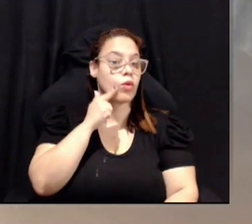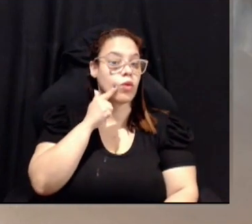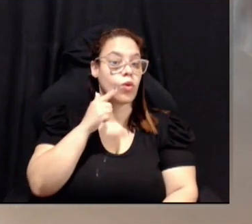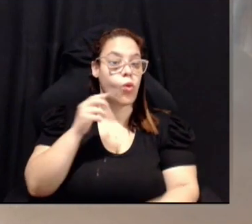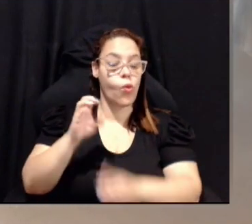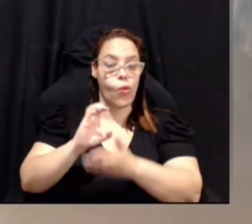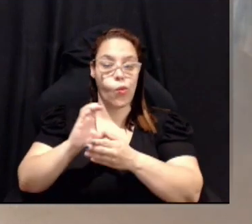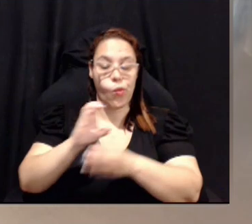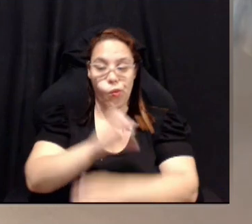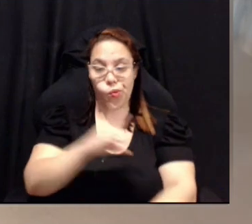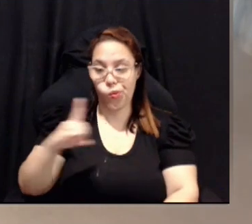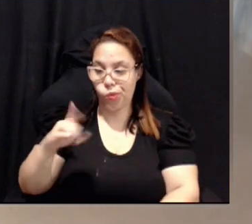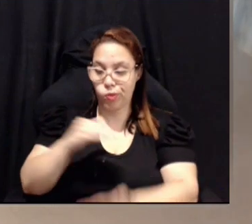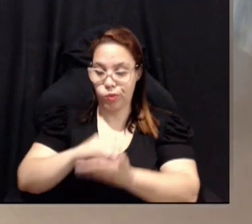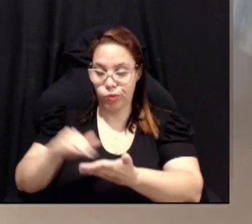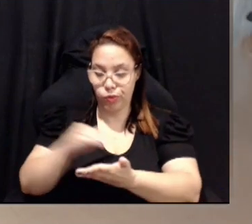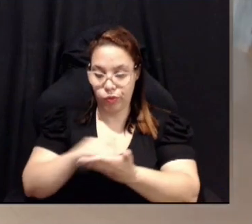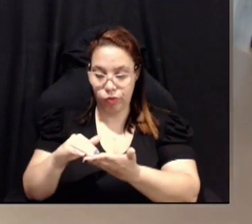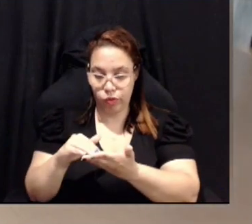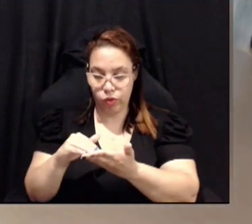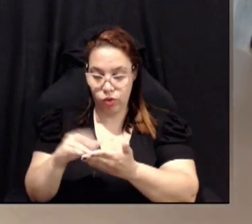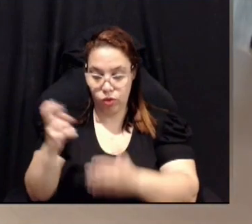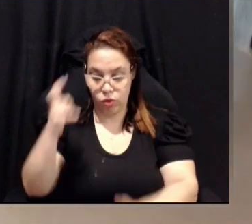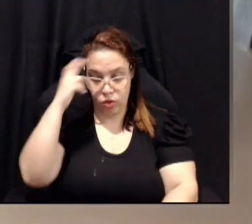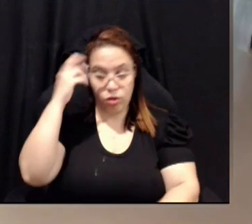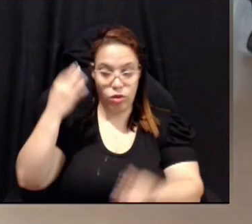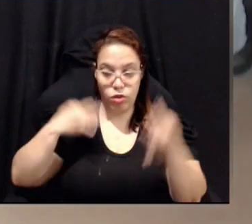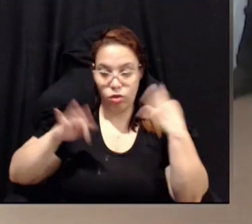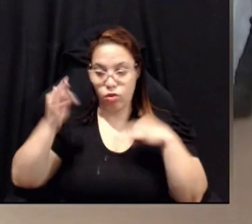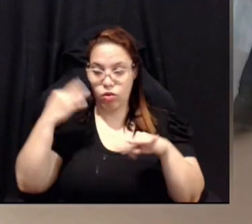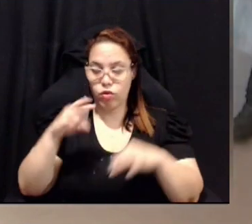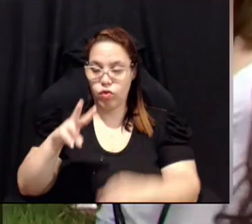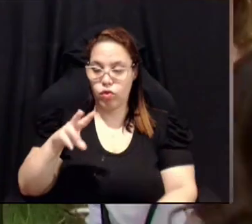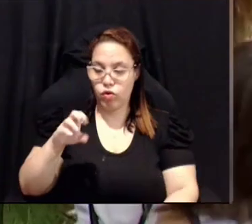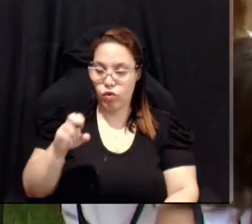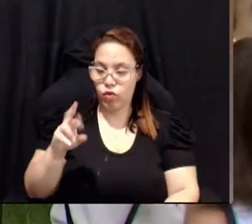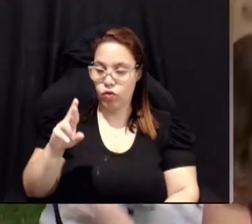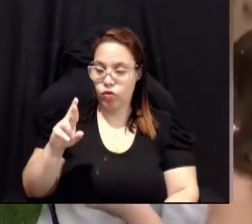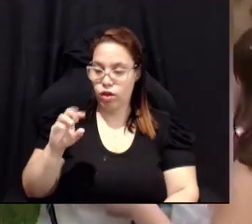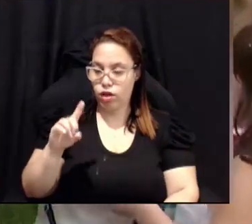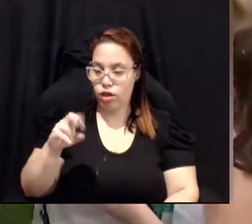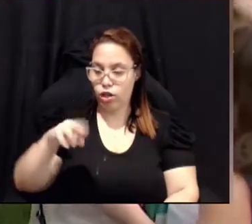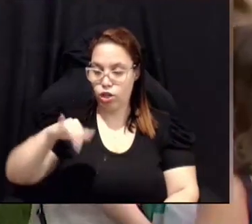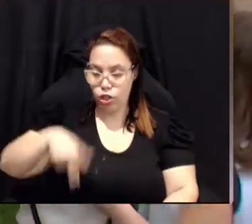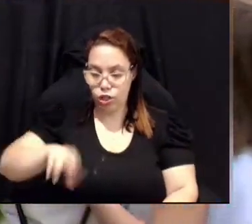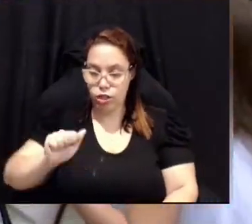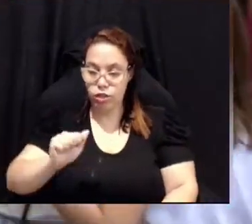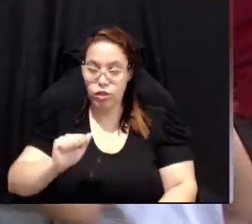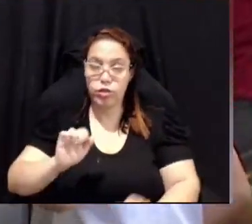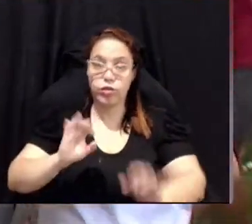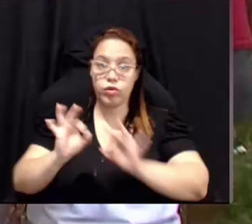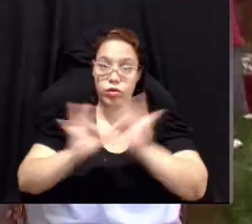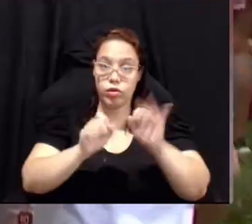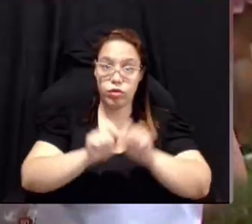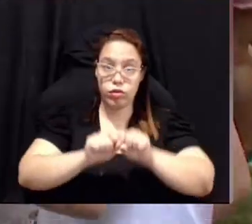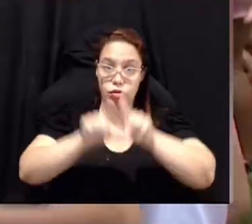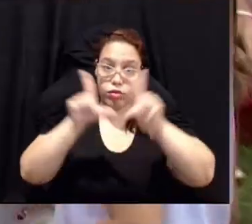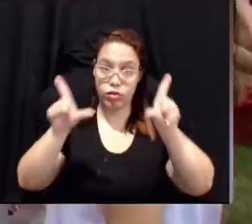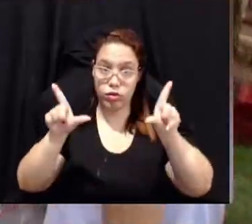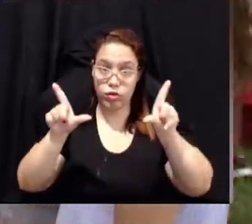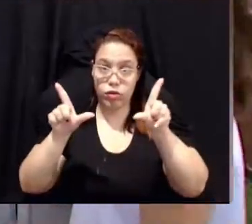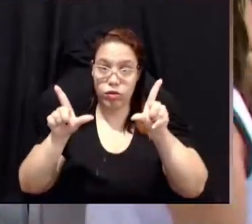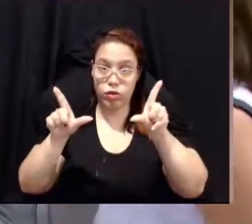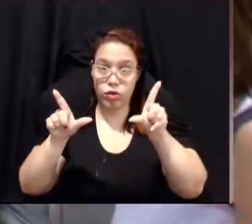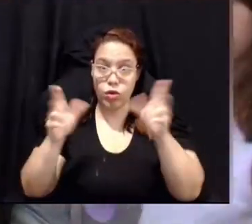da Secretaria Municipal de Cultura e Turismo, Veridiana Enlich, destacaram a organização do Carnaval, que culminou em